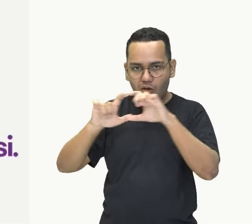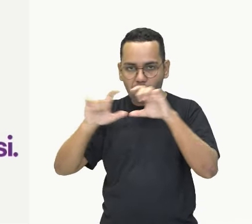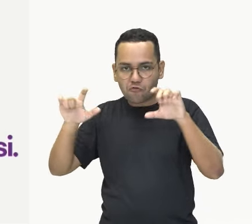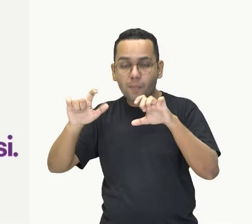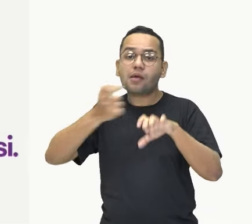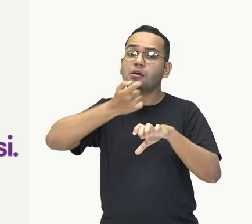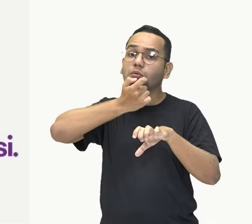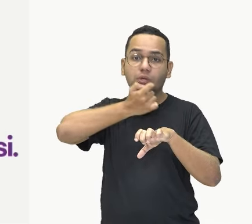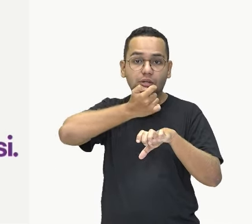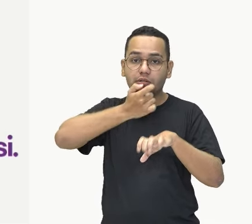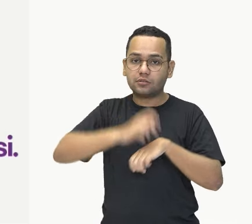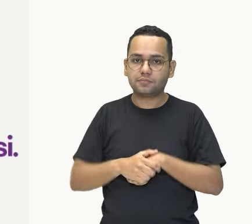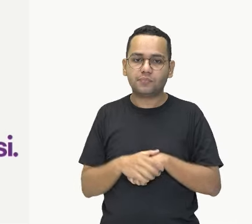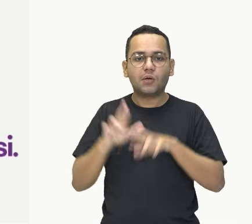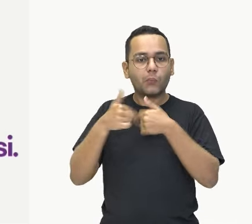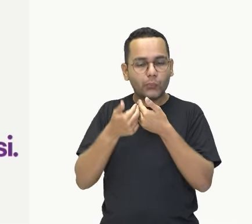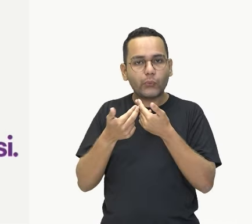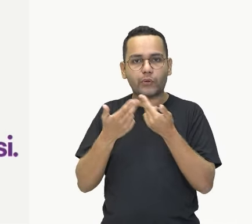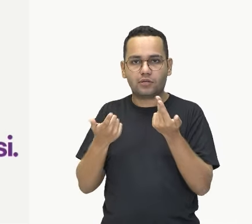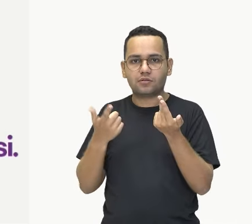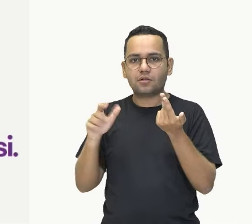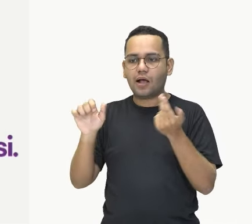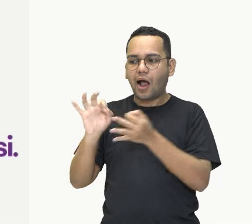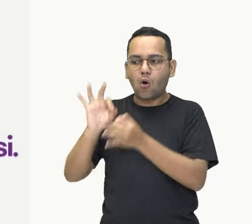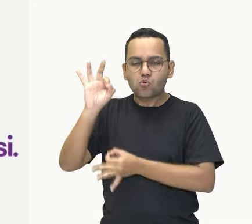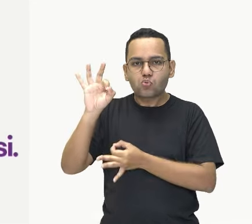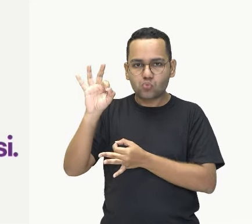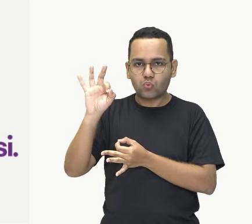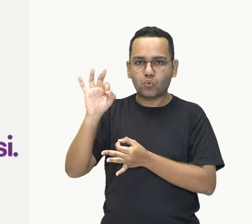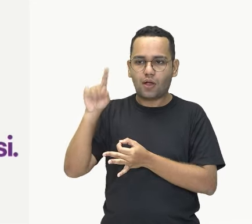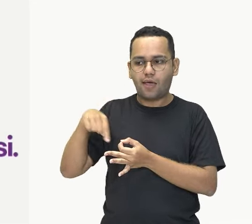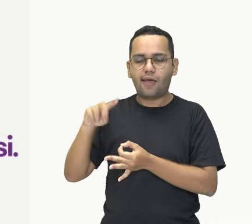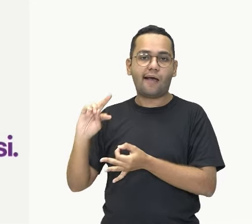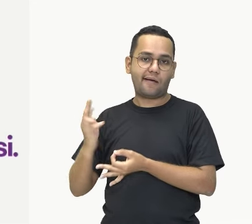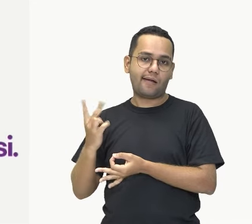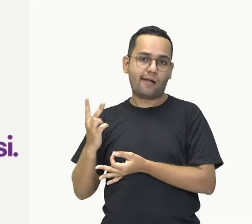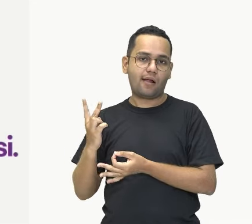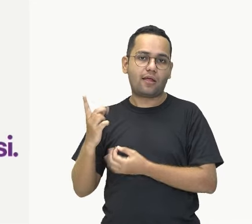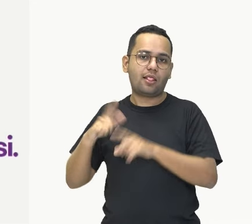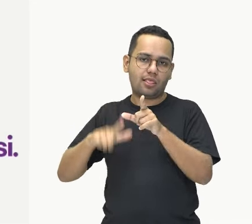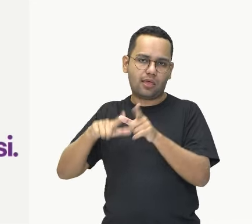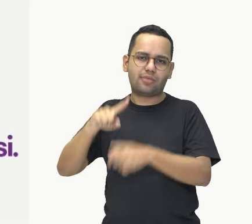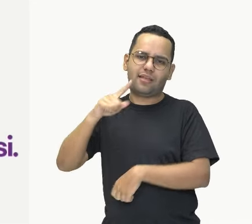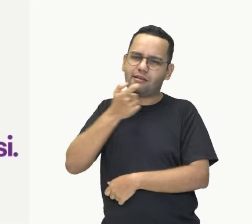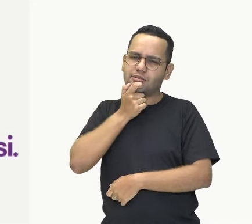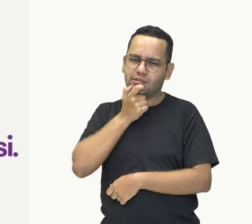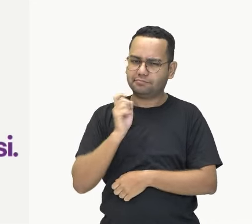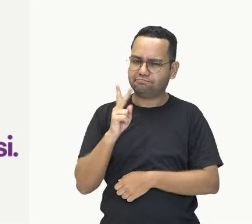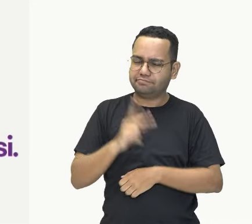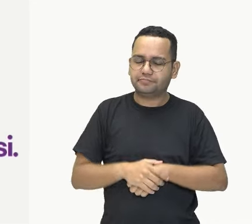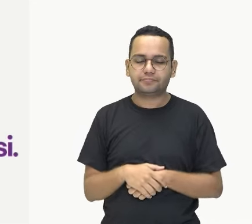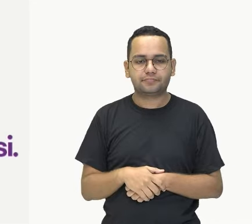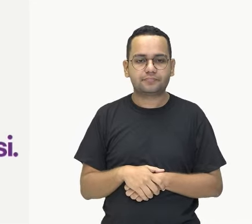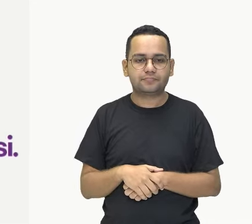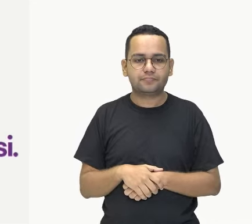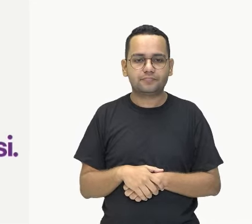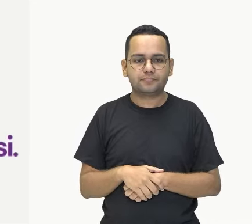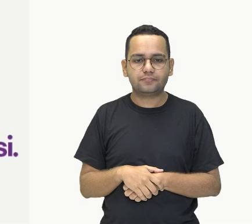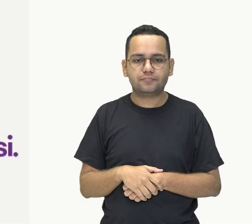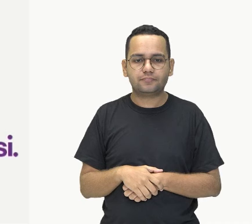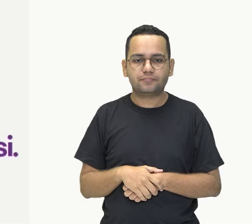inglês é escrita com H. Tá bom? Para quem não sabe como é a